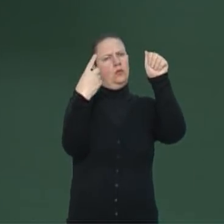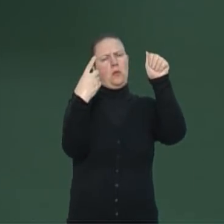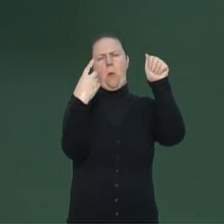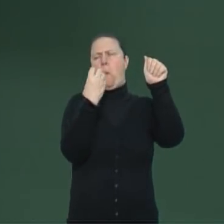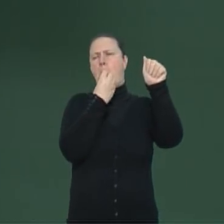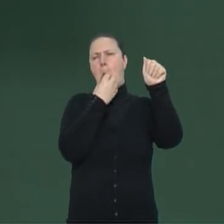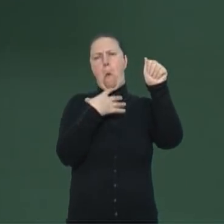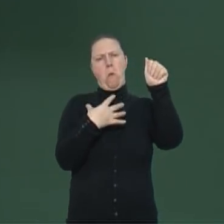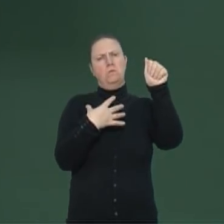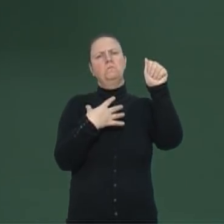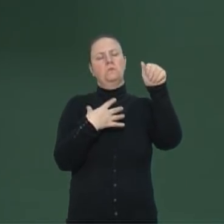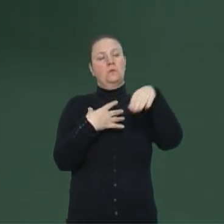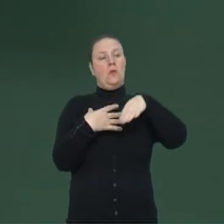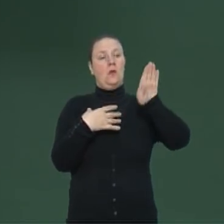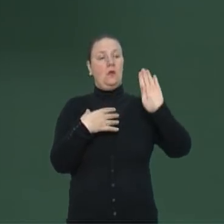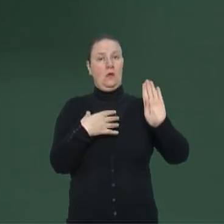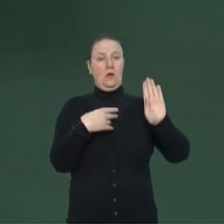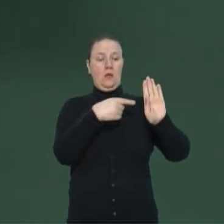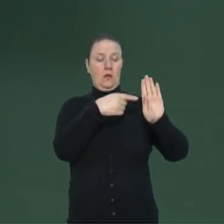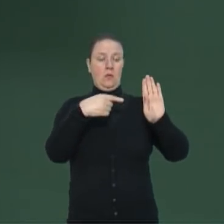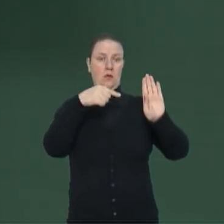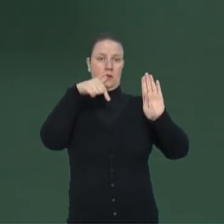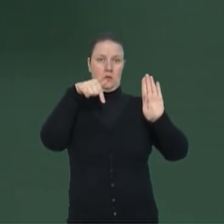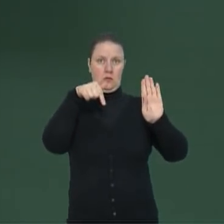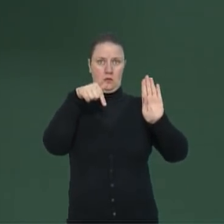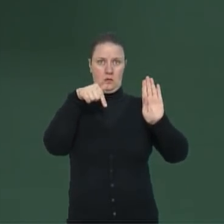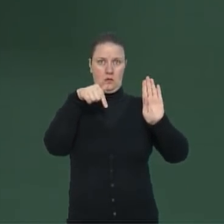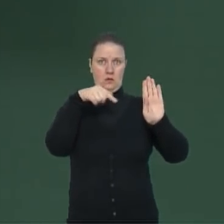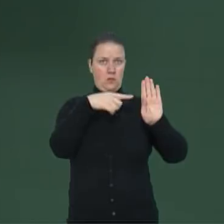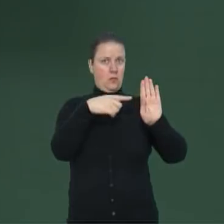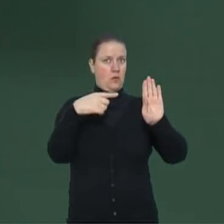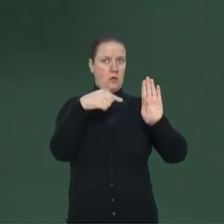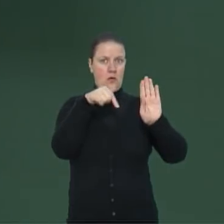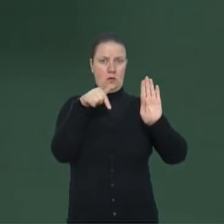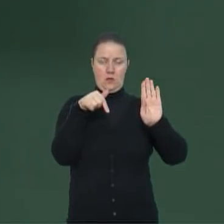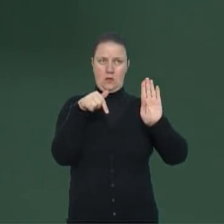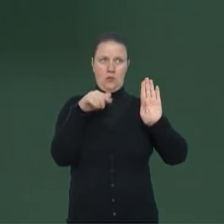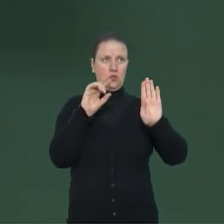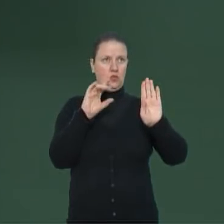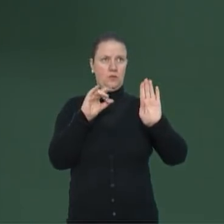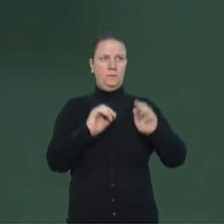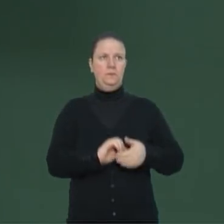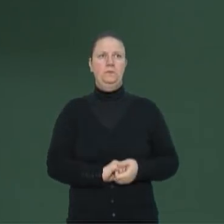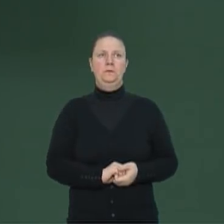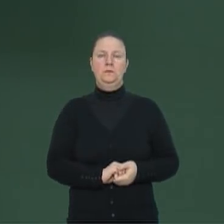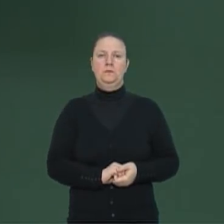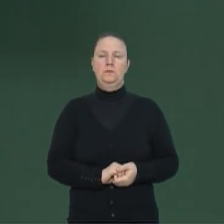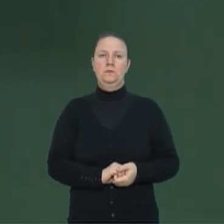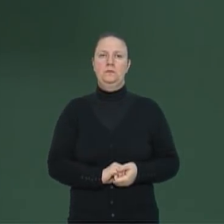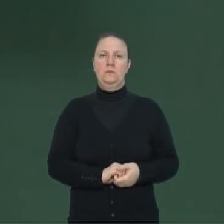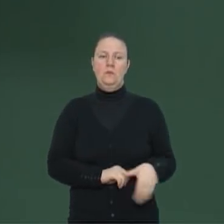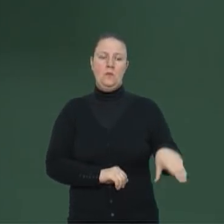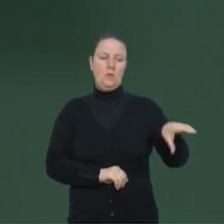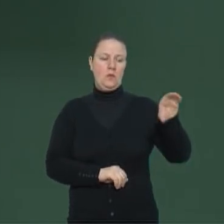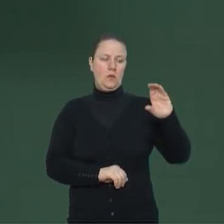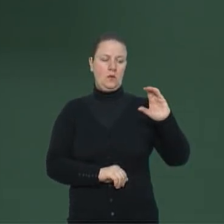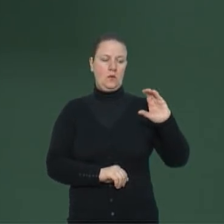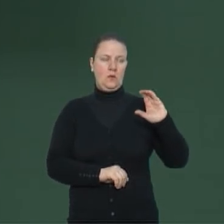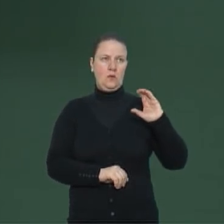mas o B é 7, menos 7, né? Mas o que importa é só o valor modular, né? O 7.